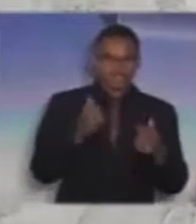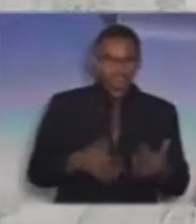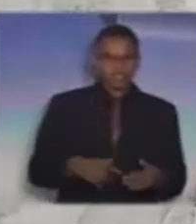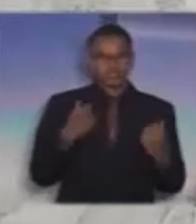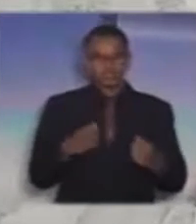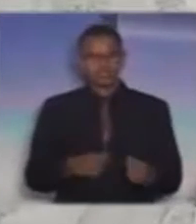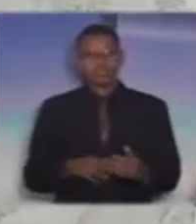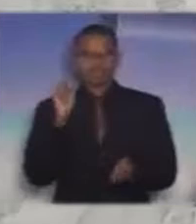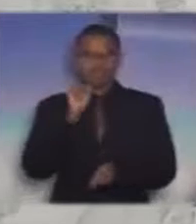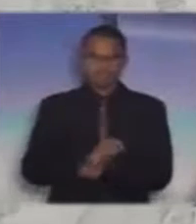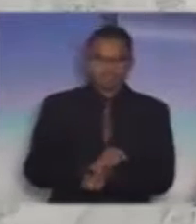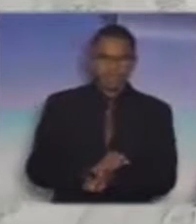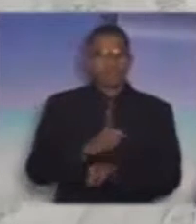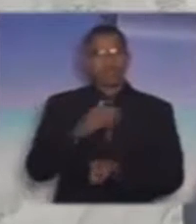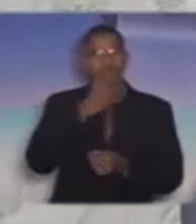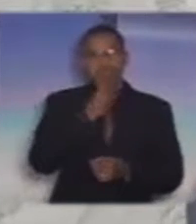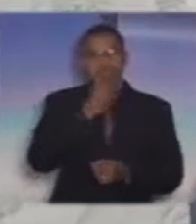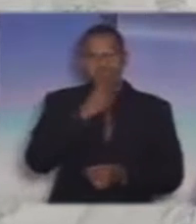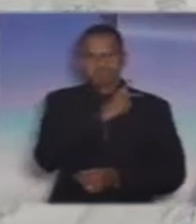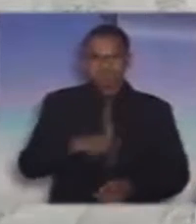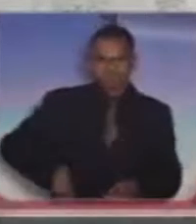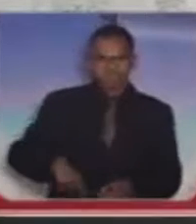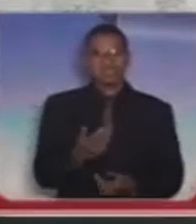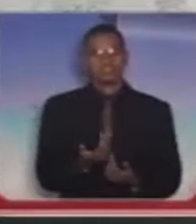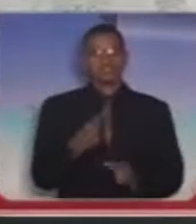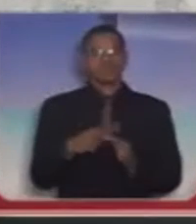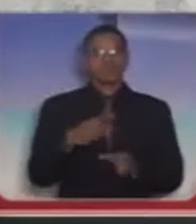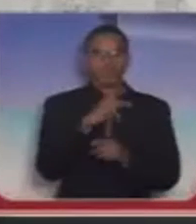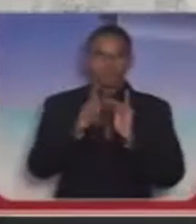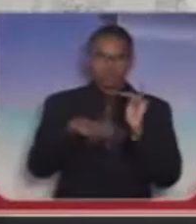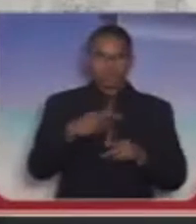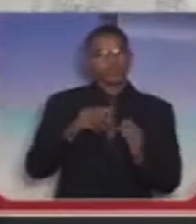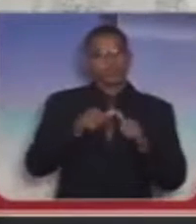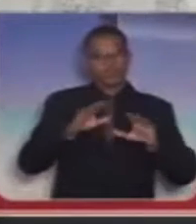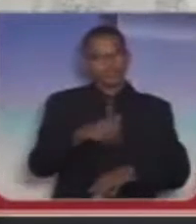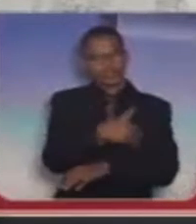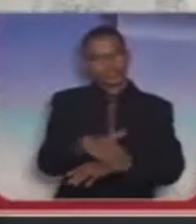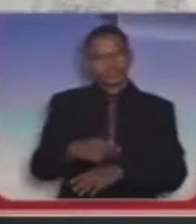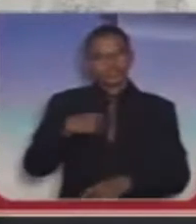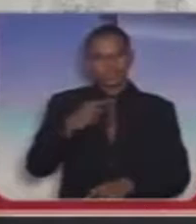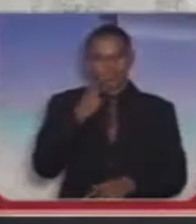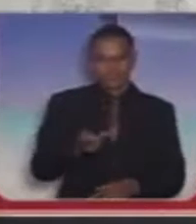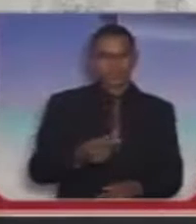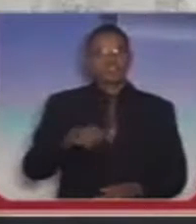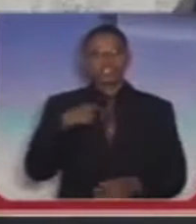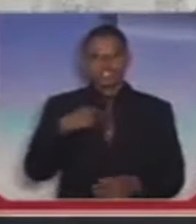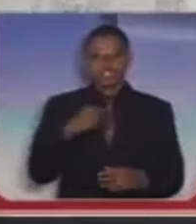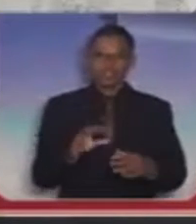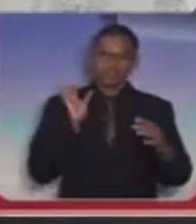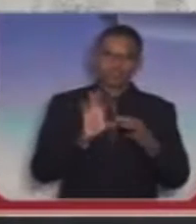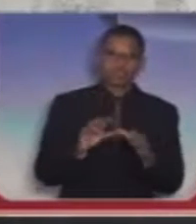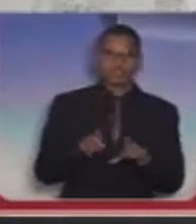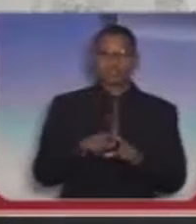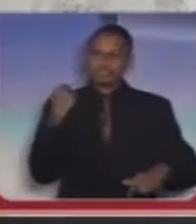revogada pelo próximo presidente da república que o povo não vai sair na rua eu quero me colocar aqui irmana e parabenizar